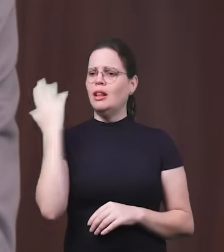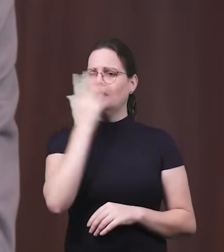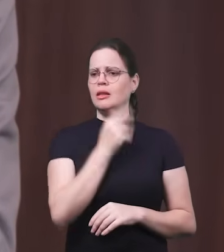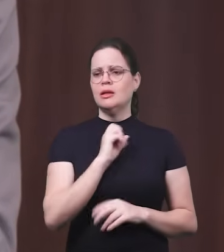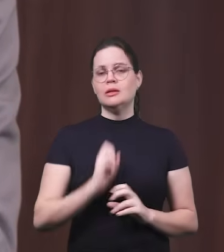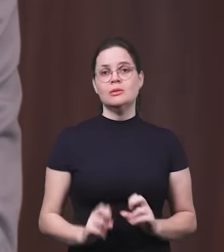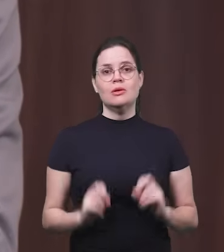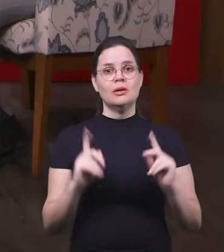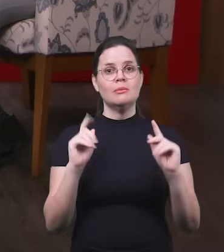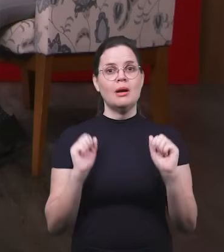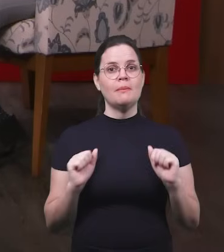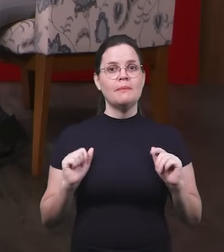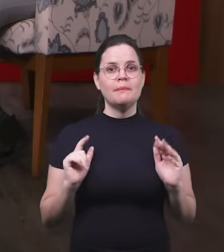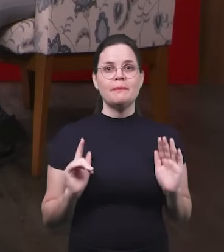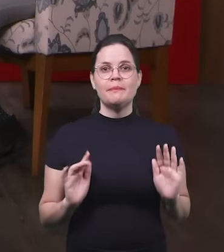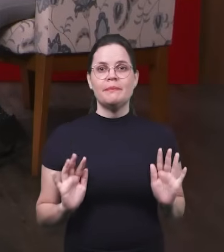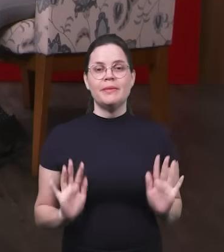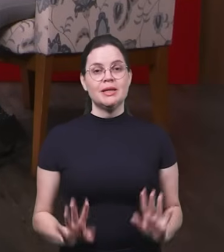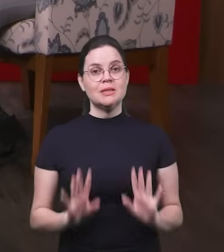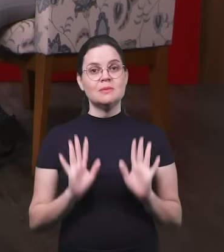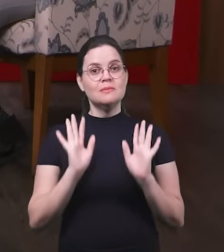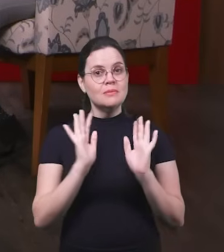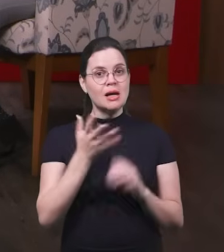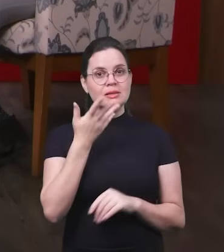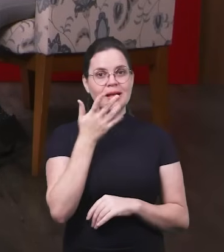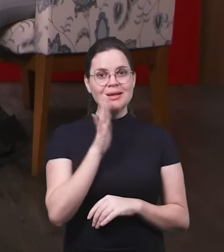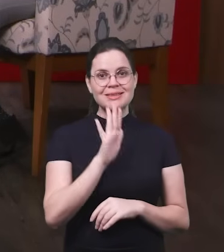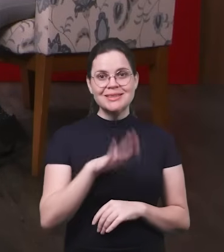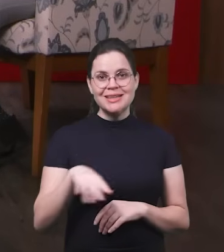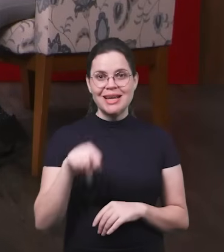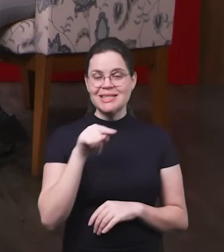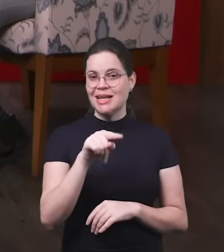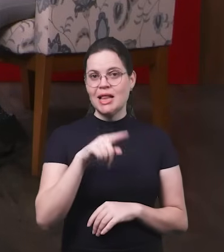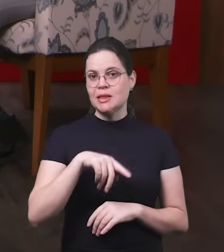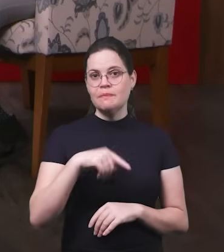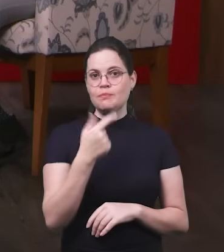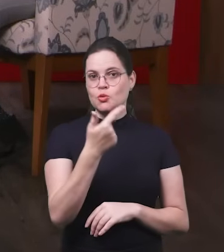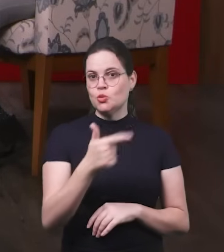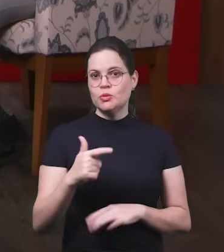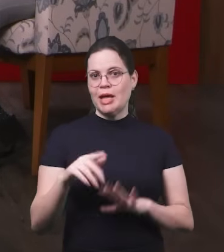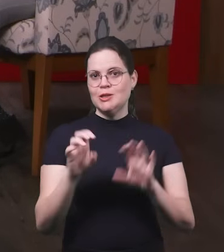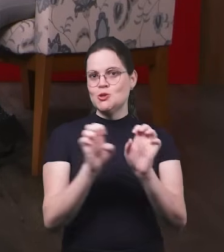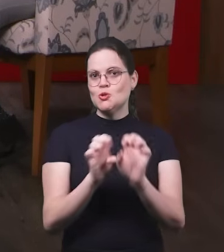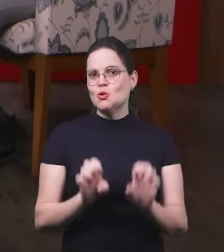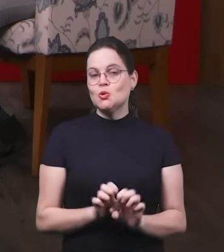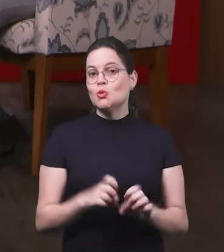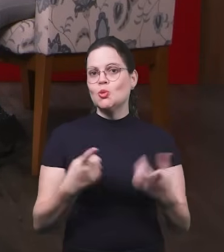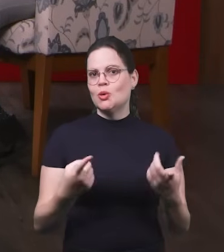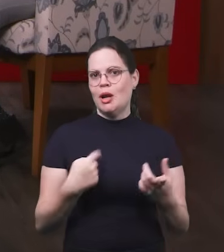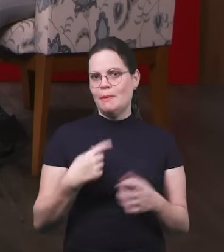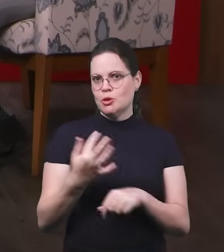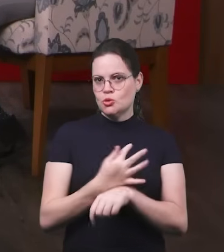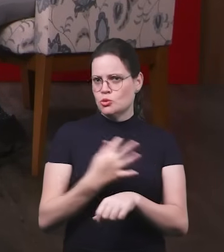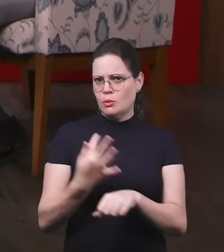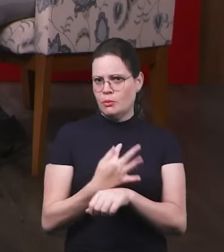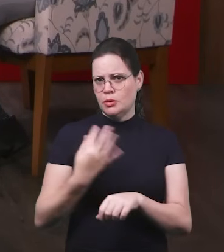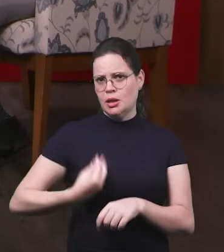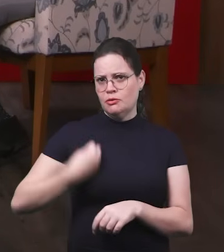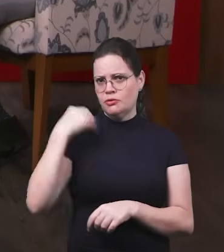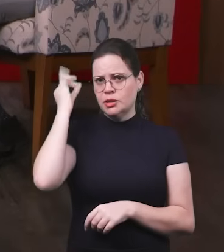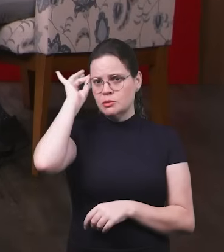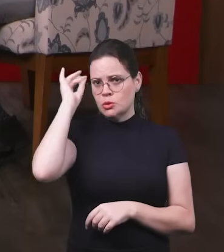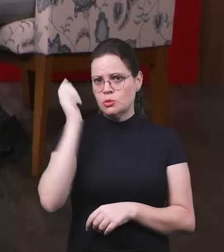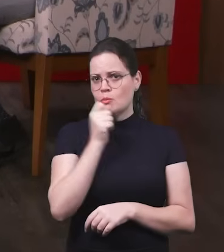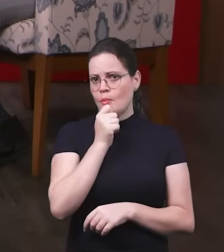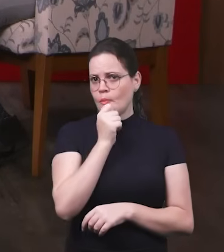uma bênção. Mas essa criança não vai ter estrutura para receber o elogio, ela não vai ter estrutura de uma investida que vai vir